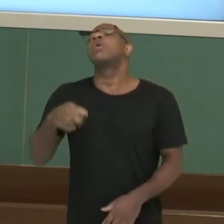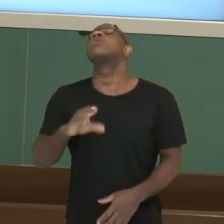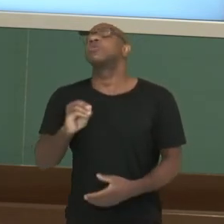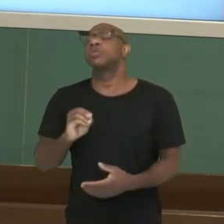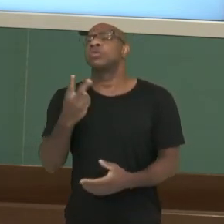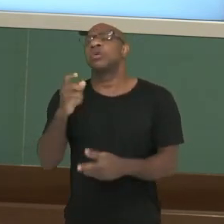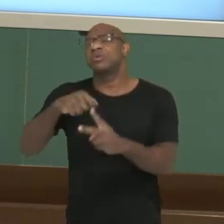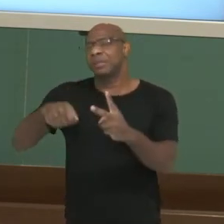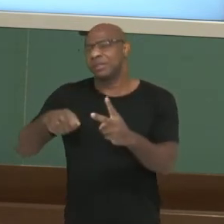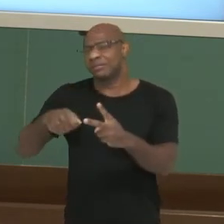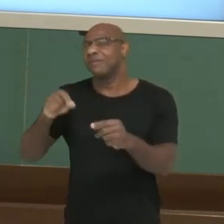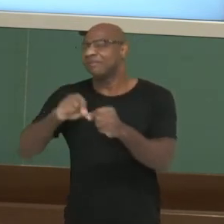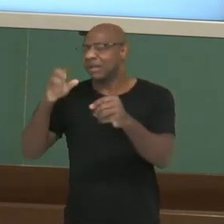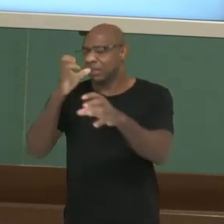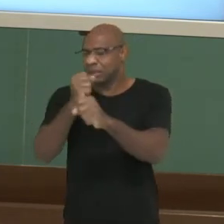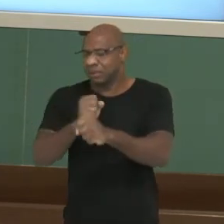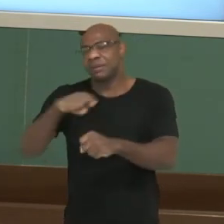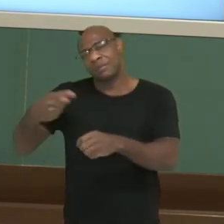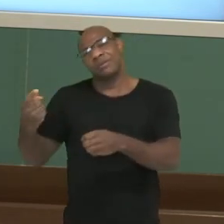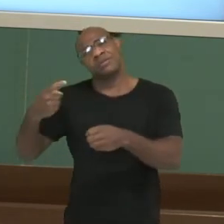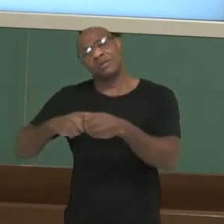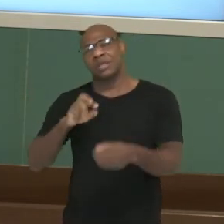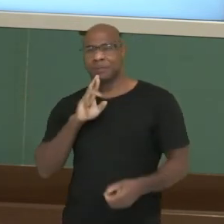conta aí que eu já volto.